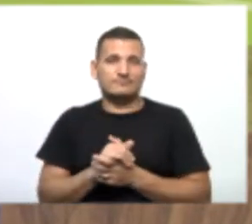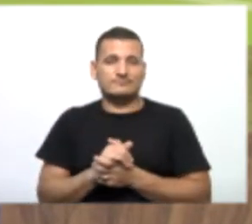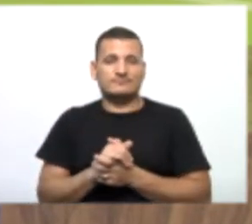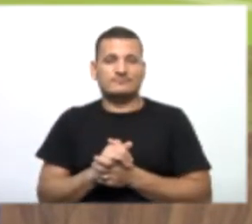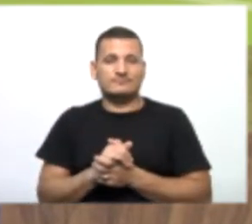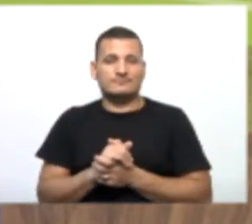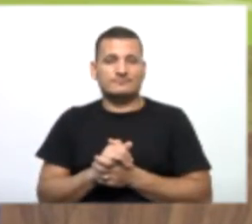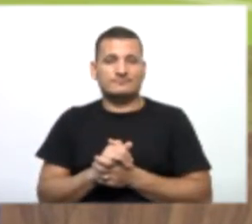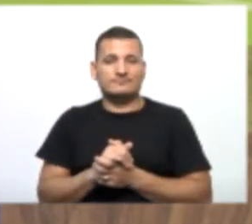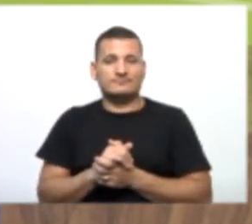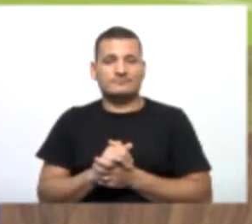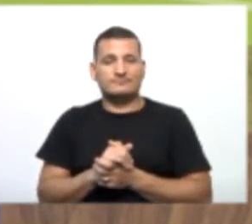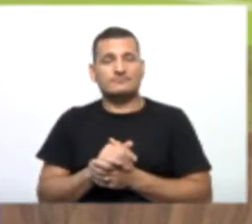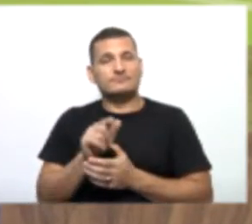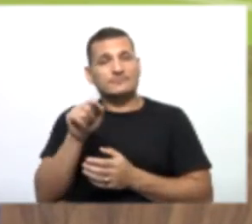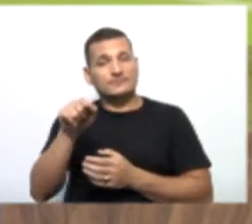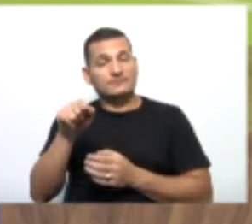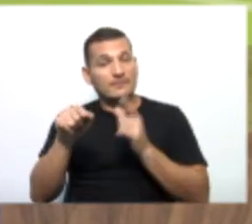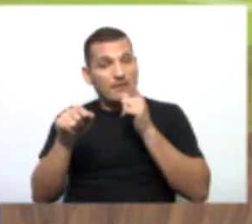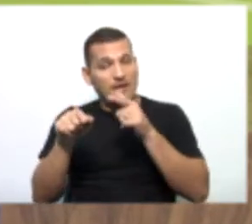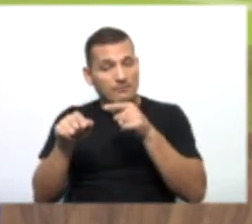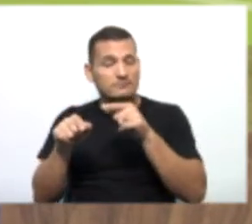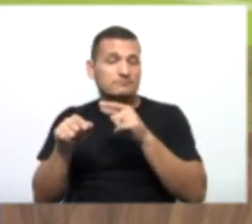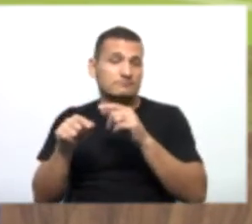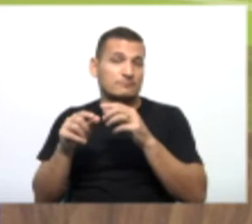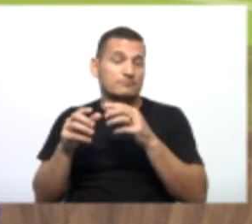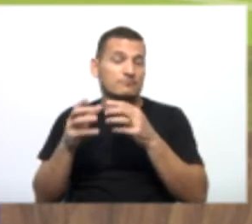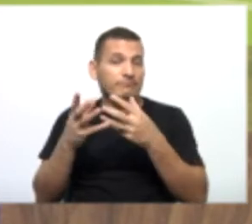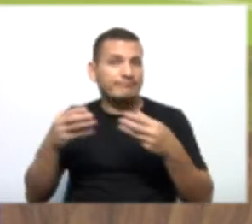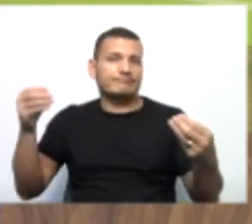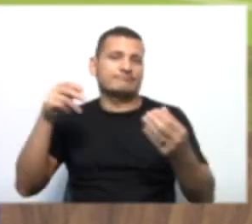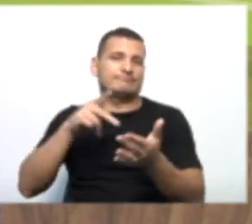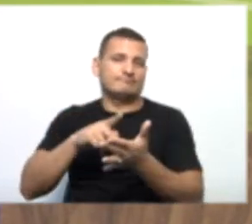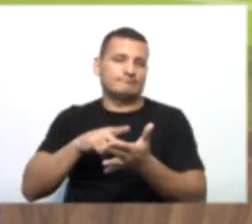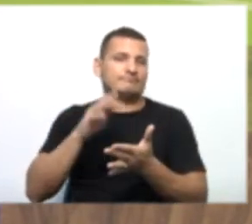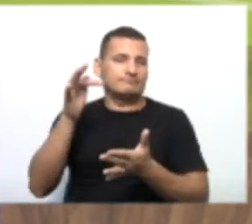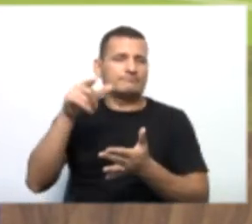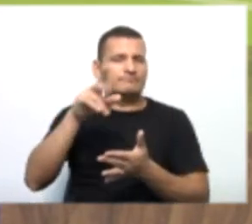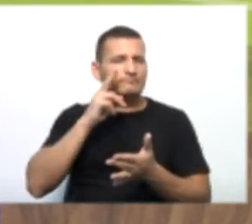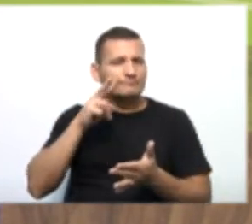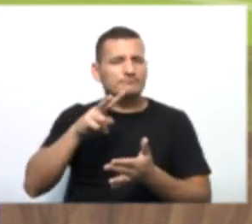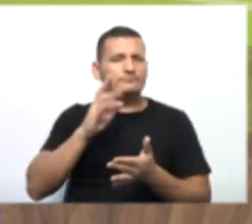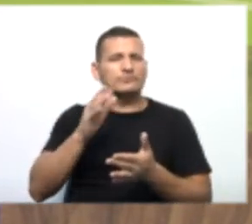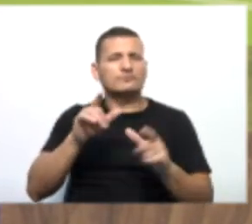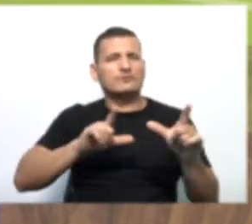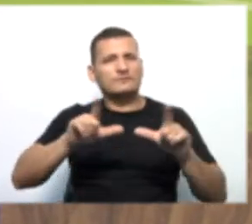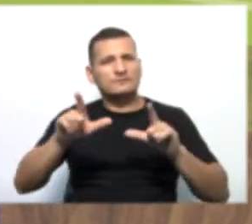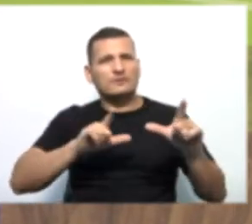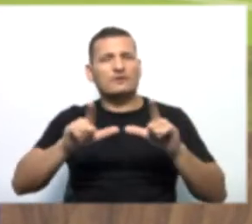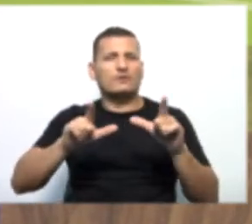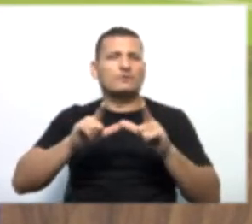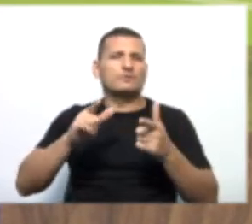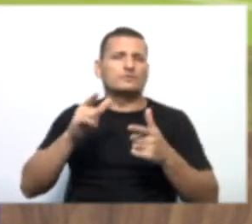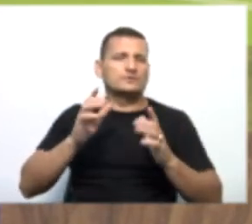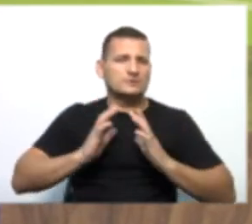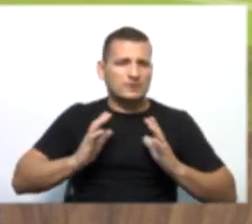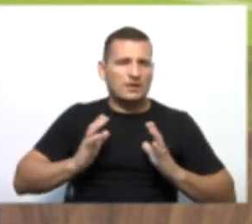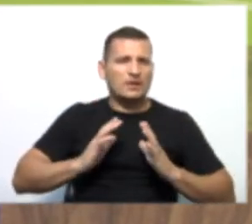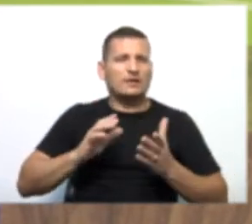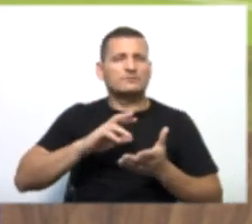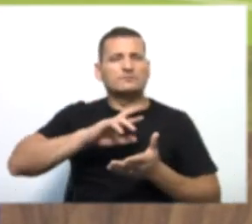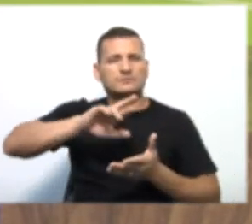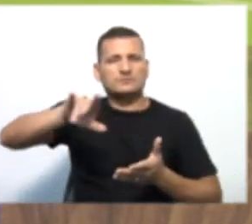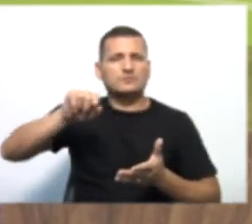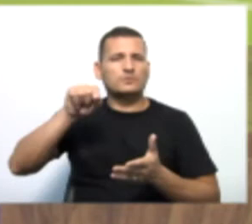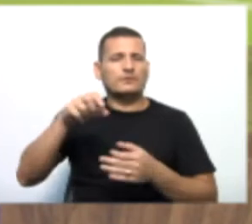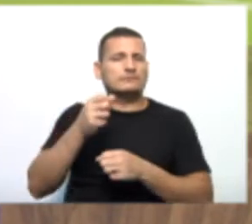terra, né? Mas essa água acaba. Você ouve aí nos mais diversos meios de comunicação de cidades aí, de estados inteiros que